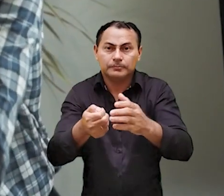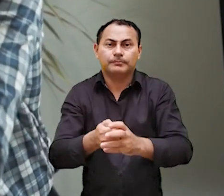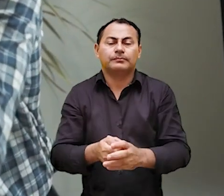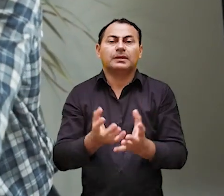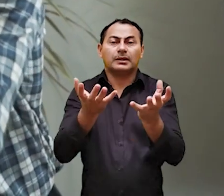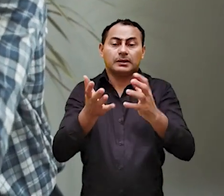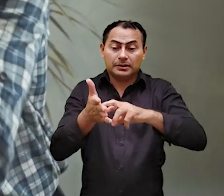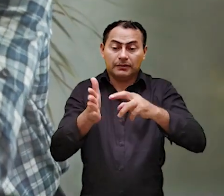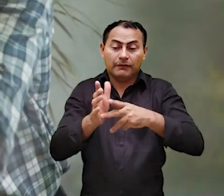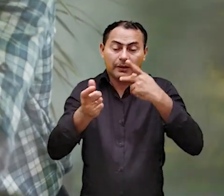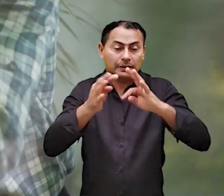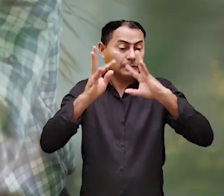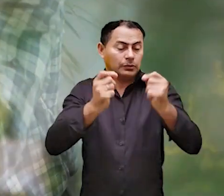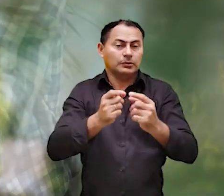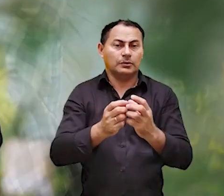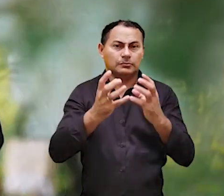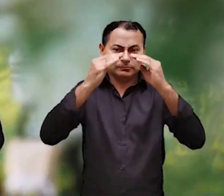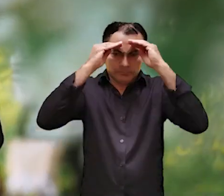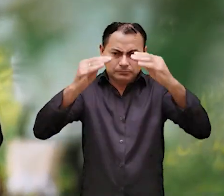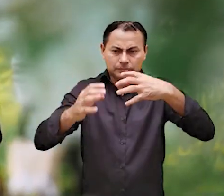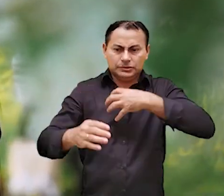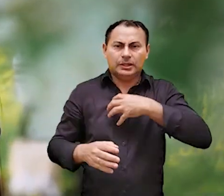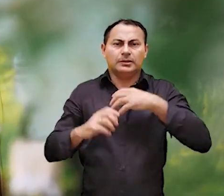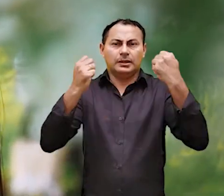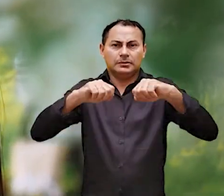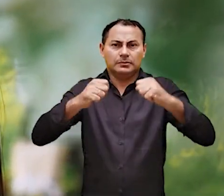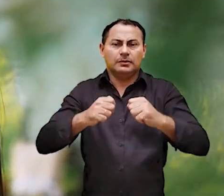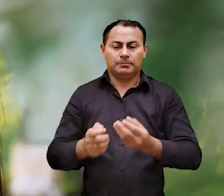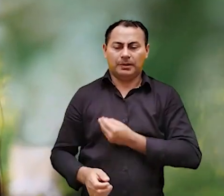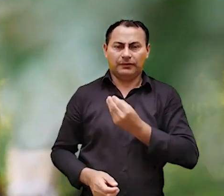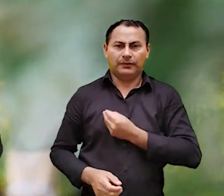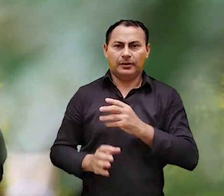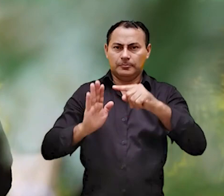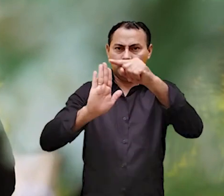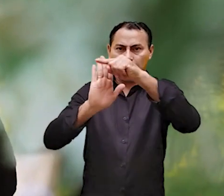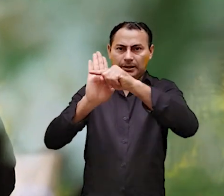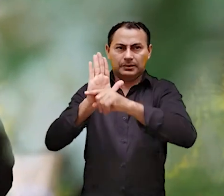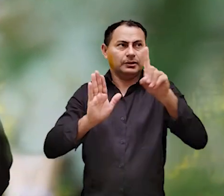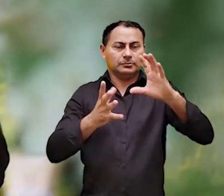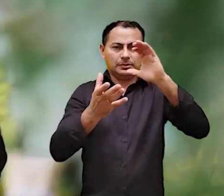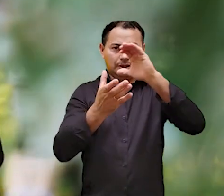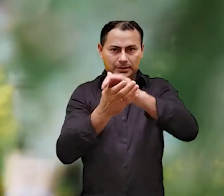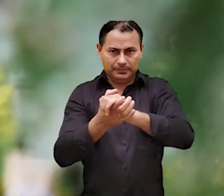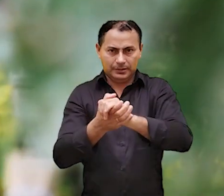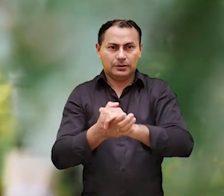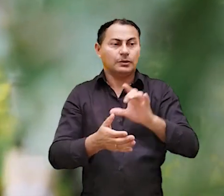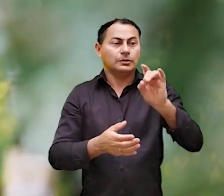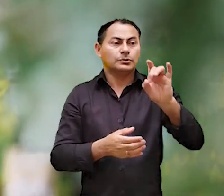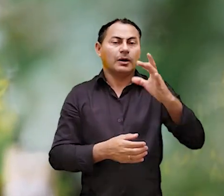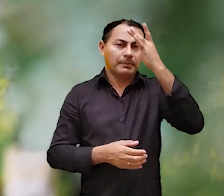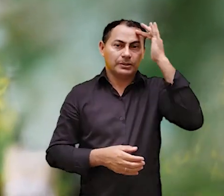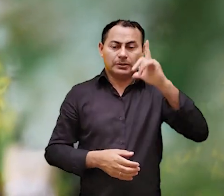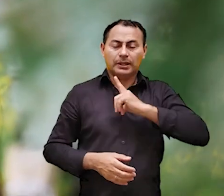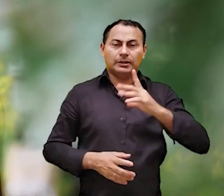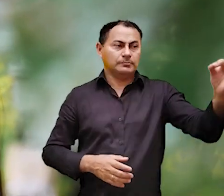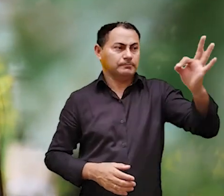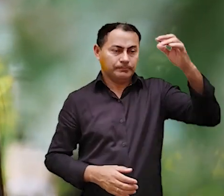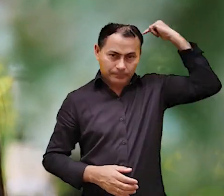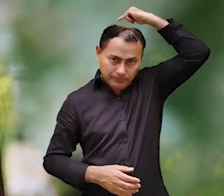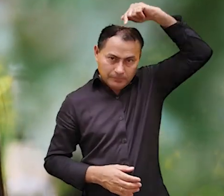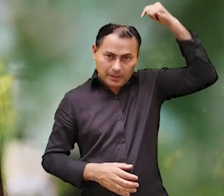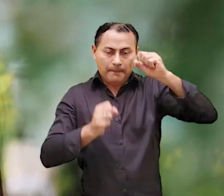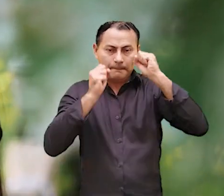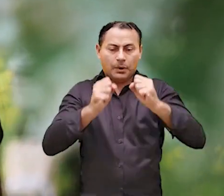é dado. Ele quis dizer que nem todos podem cumprir as condições necessárias para viver o plano de Deus para o casamento. Só aqueles que têm